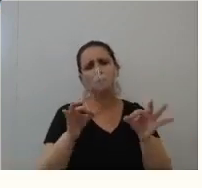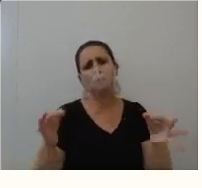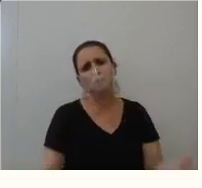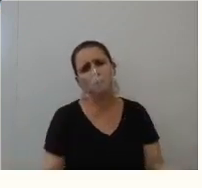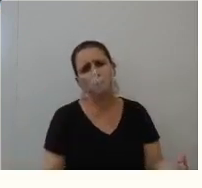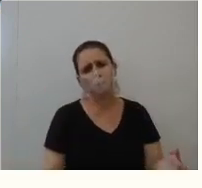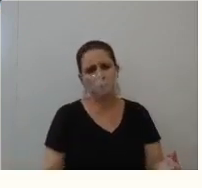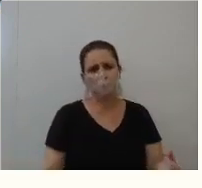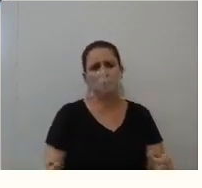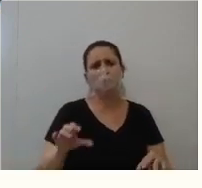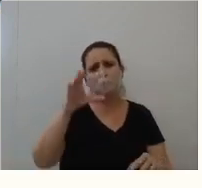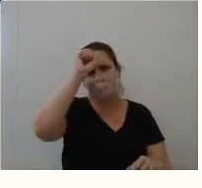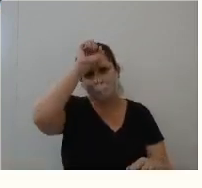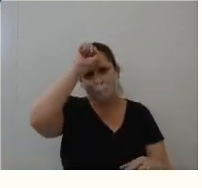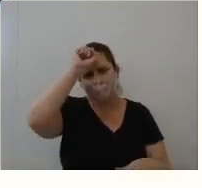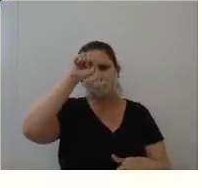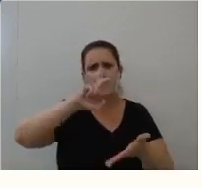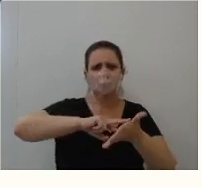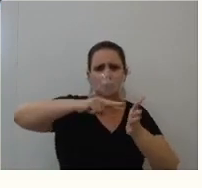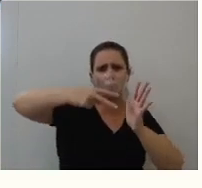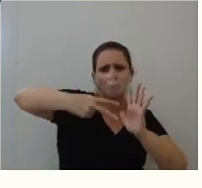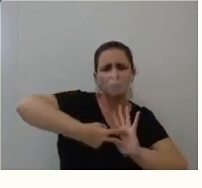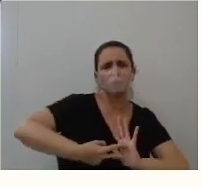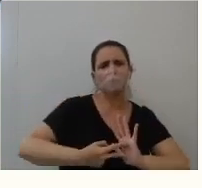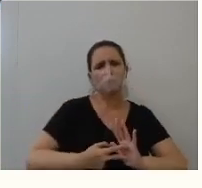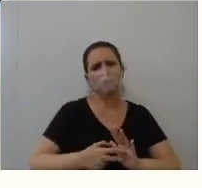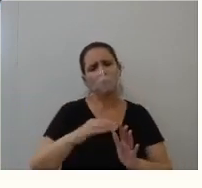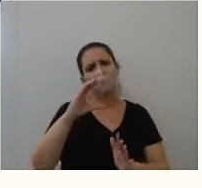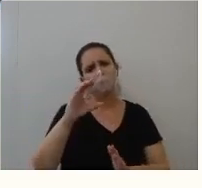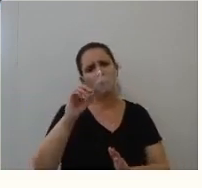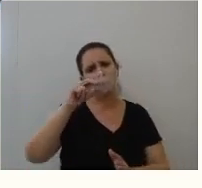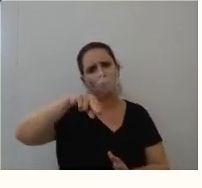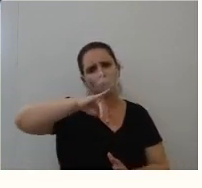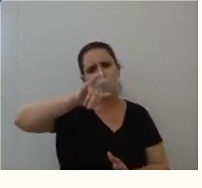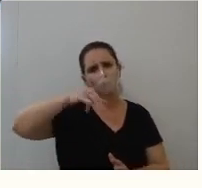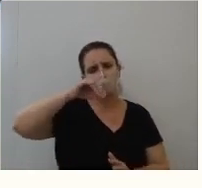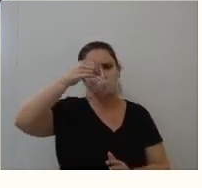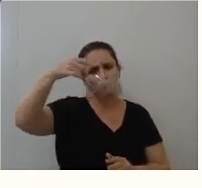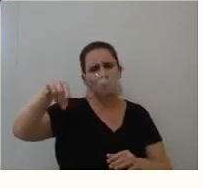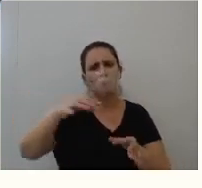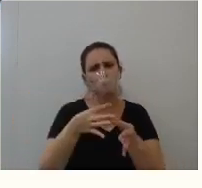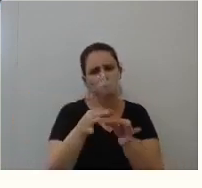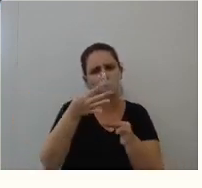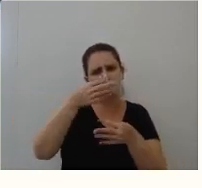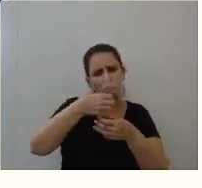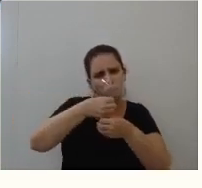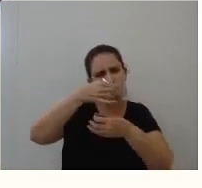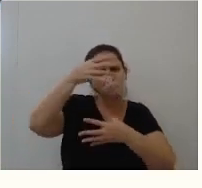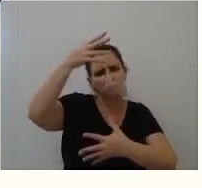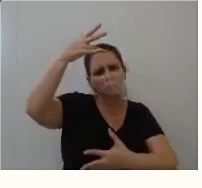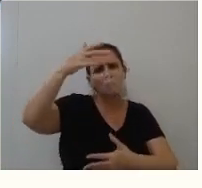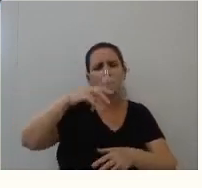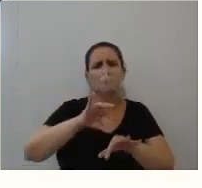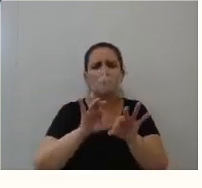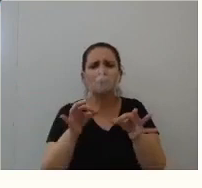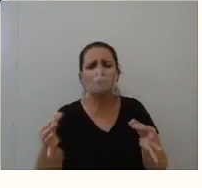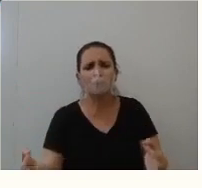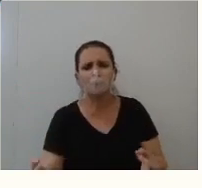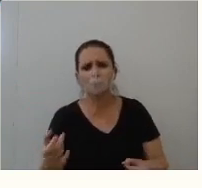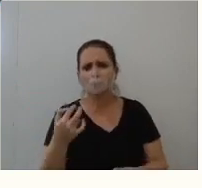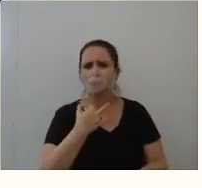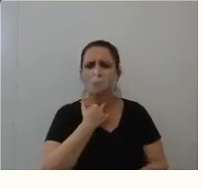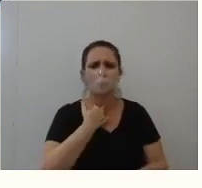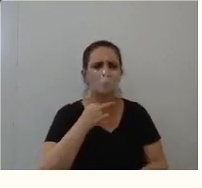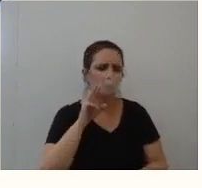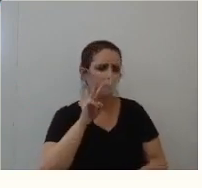o sentido, o valor semântico dessas conjunções. É um assunto grande, mas é simples. Não podem ver um cachorro